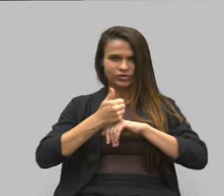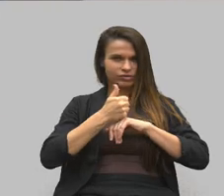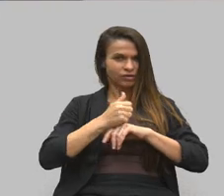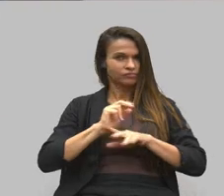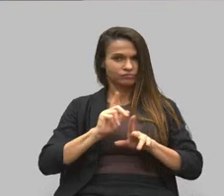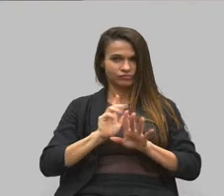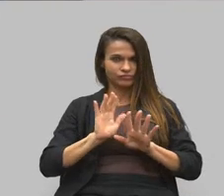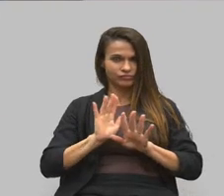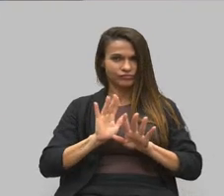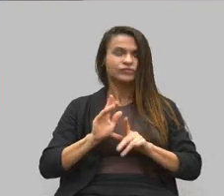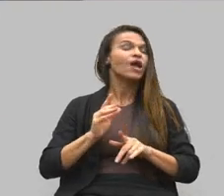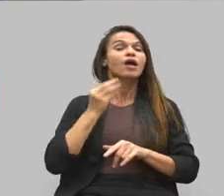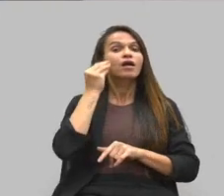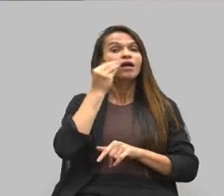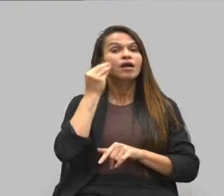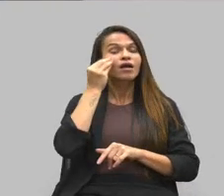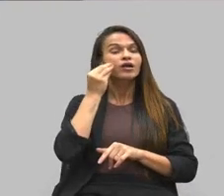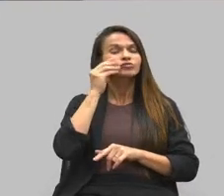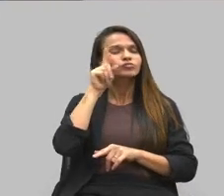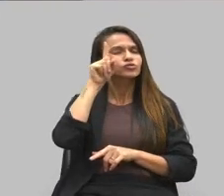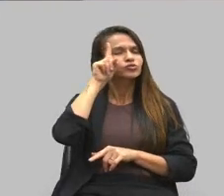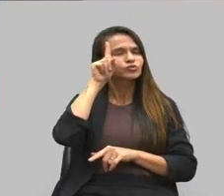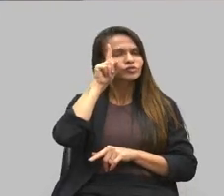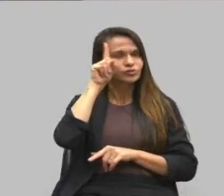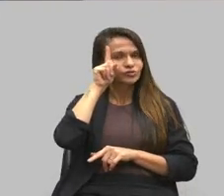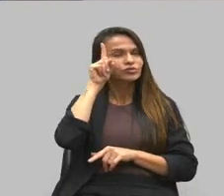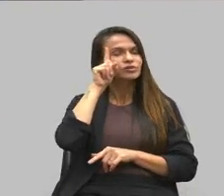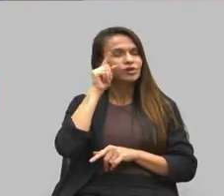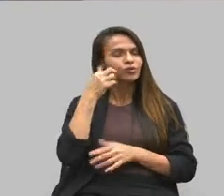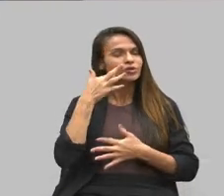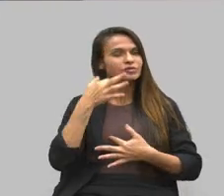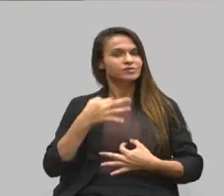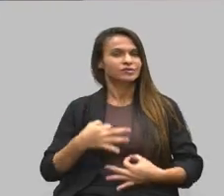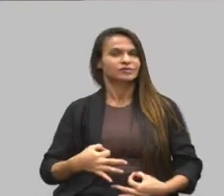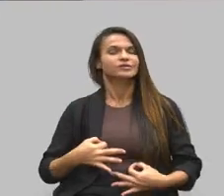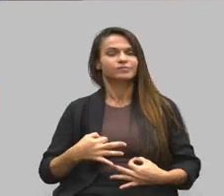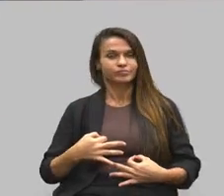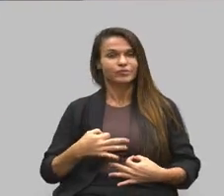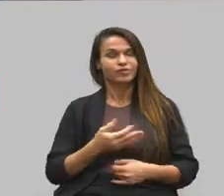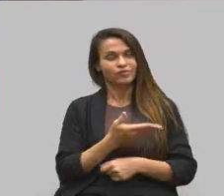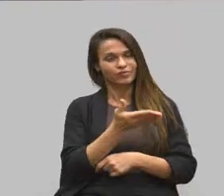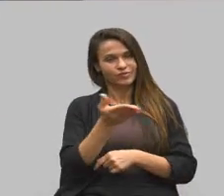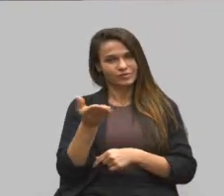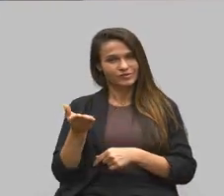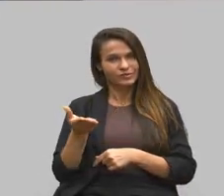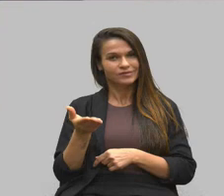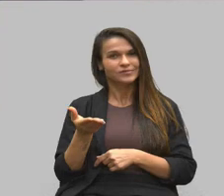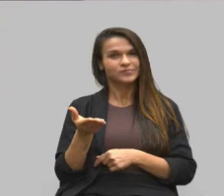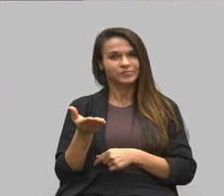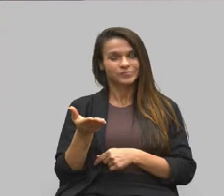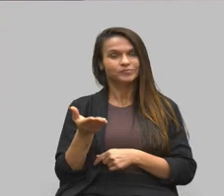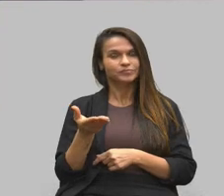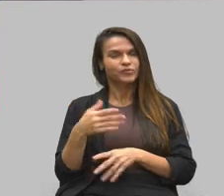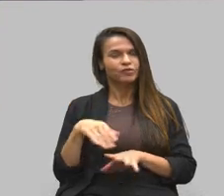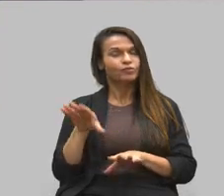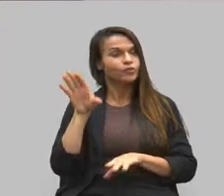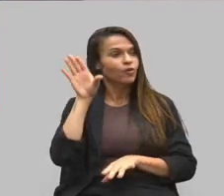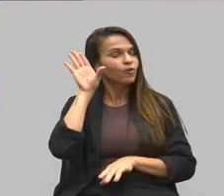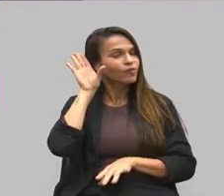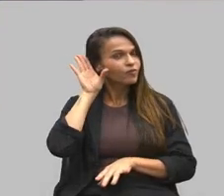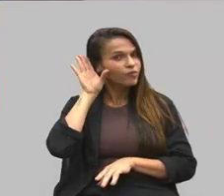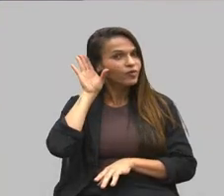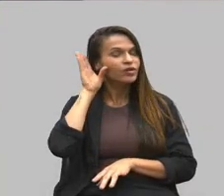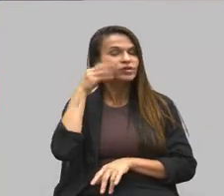a dia eu também tenho certeza que eh vocês vão ouvir